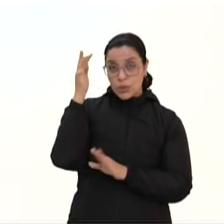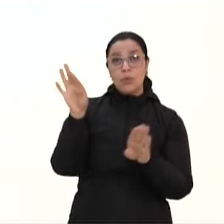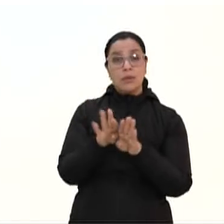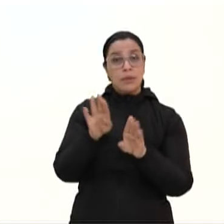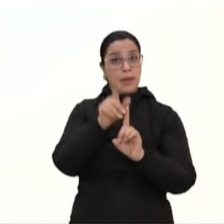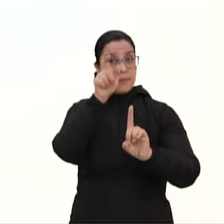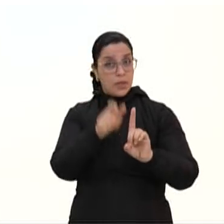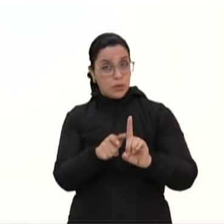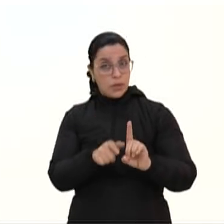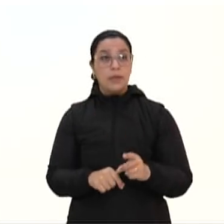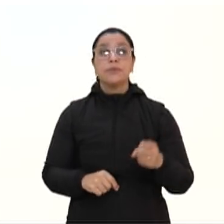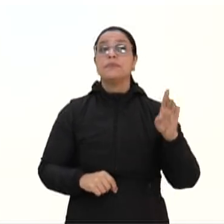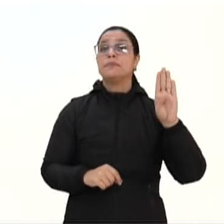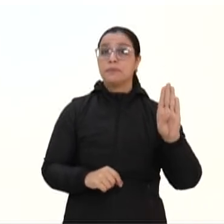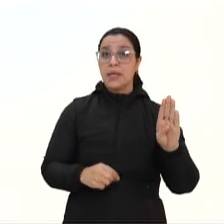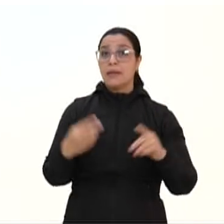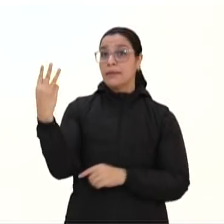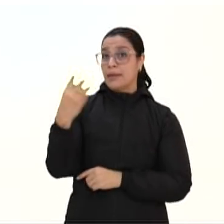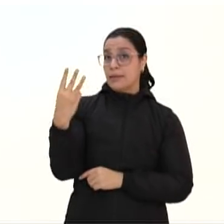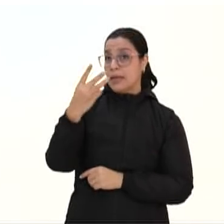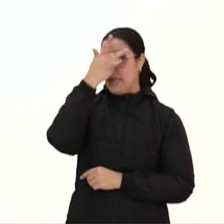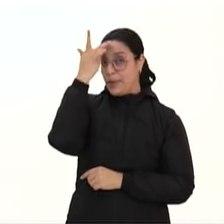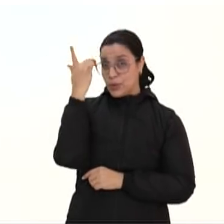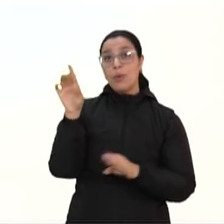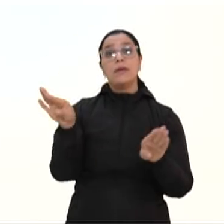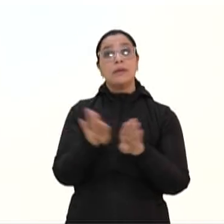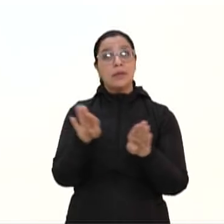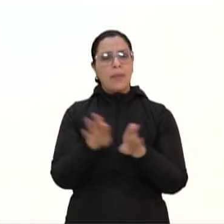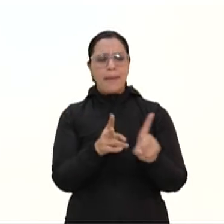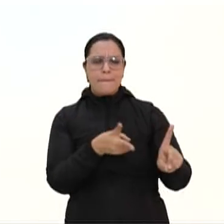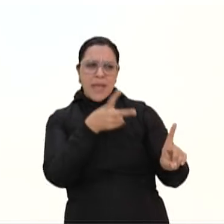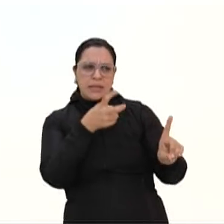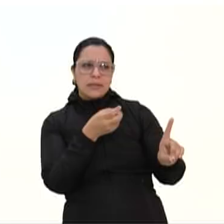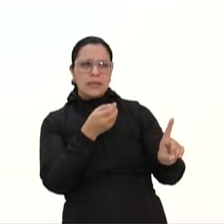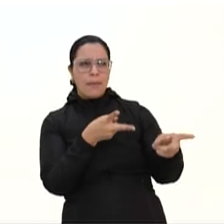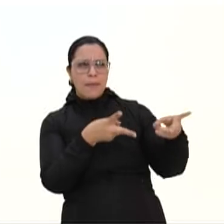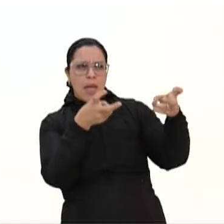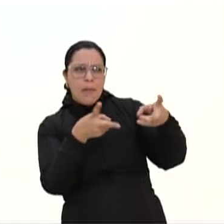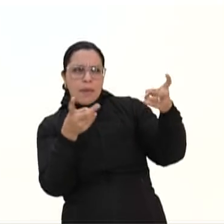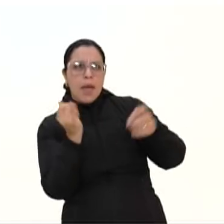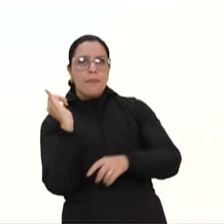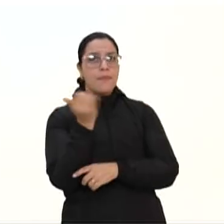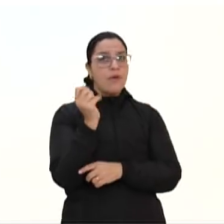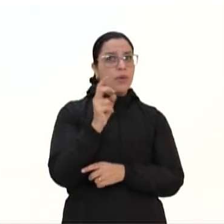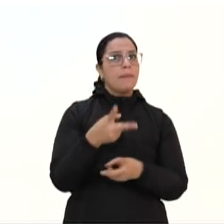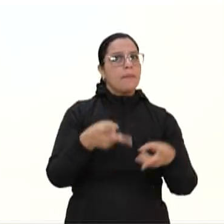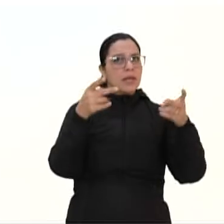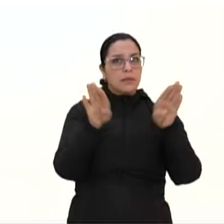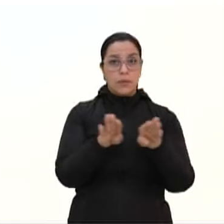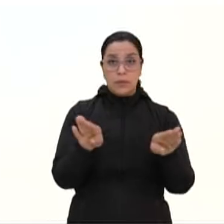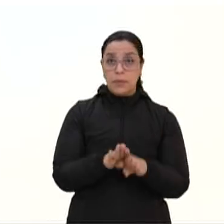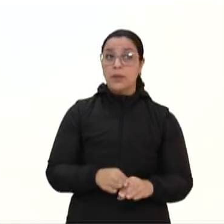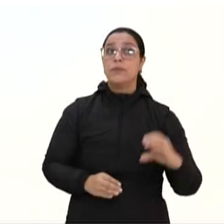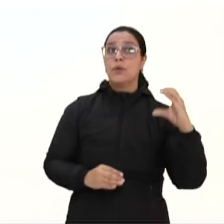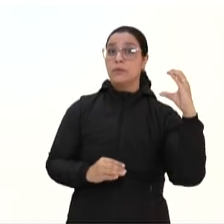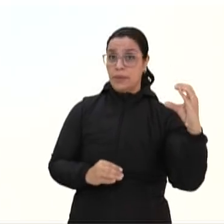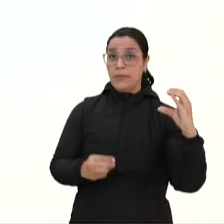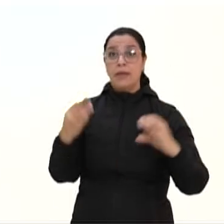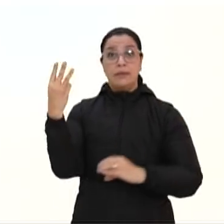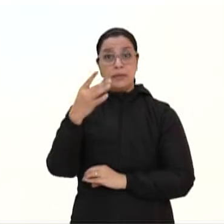senhora, como é que pode? É o Marcelo. Marcelo? Que Marcelo? A moça se voltou